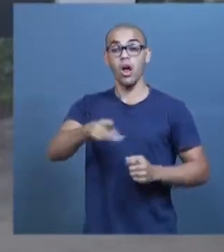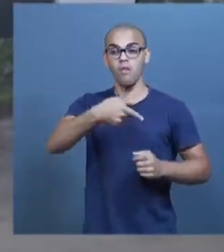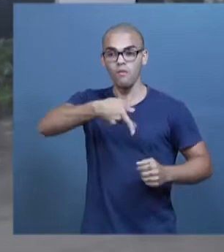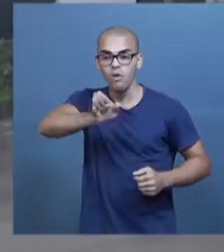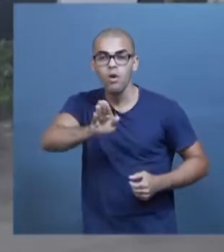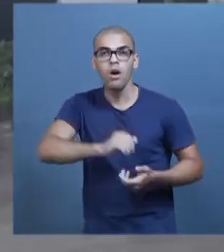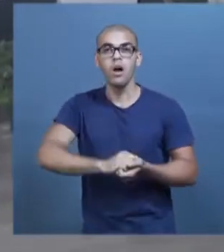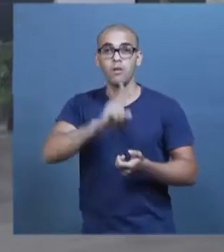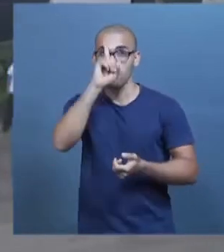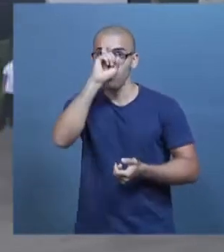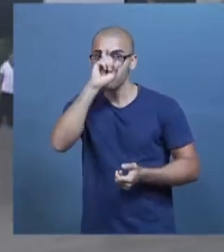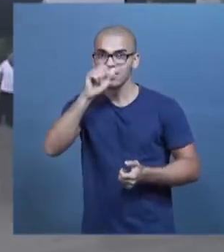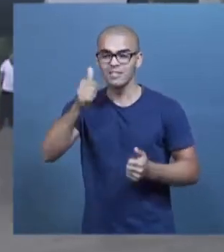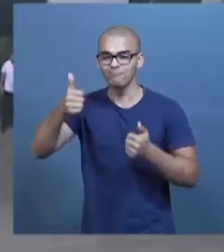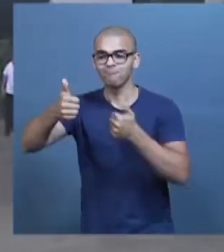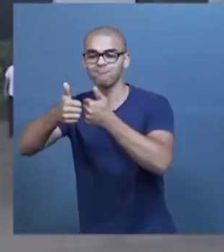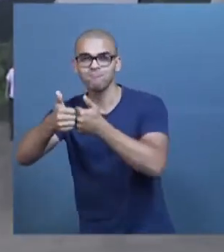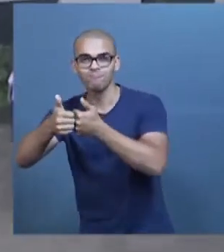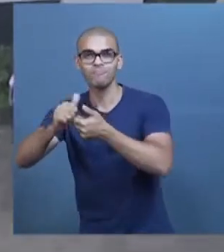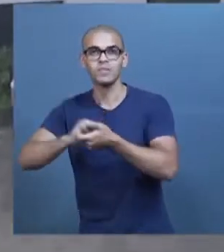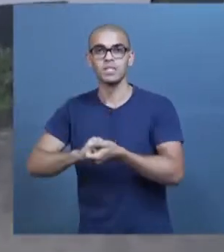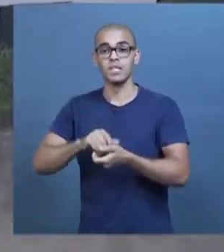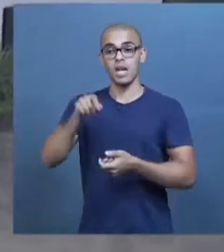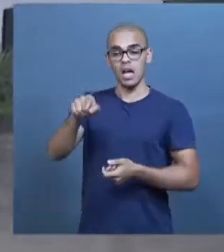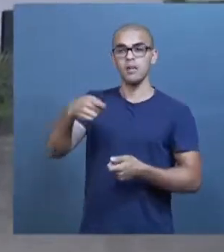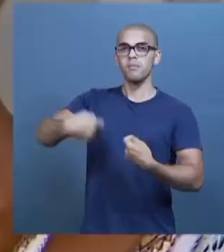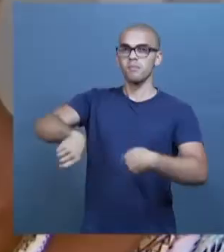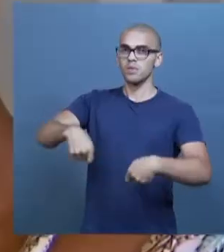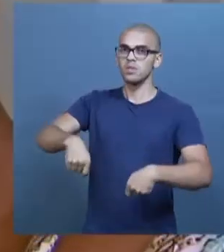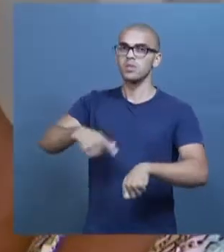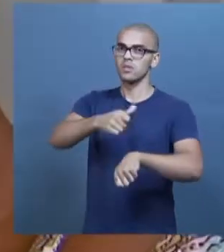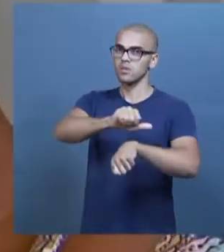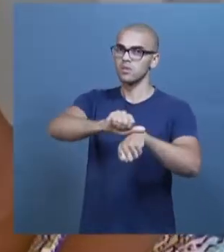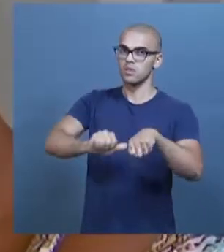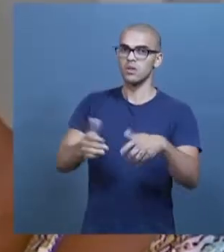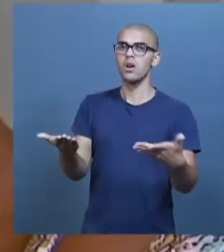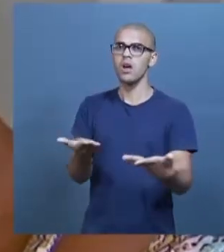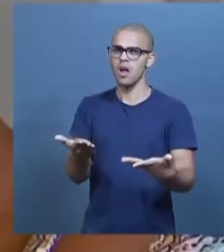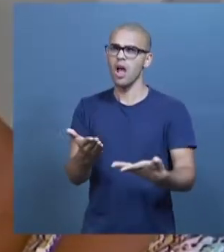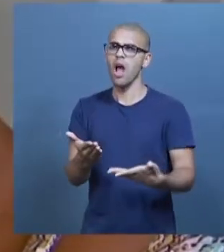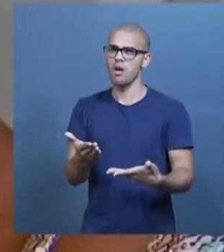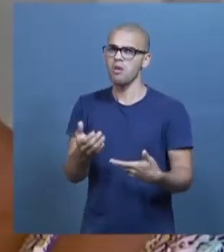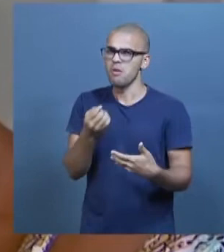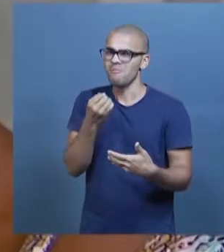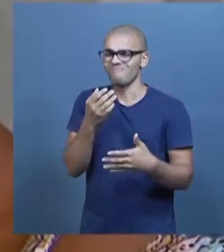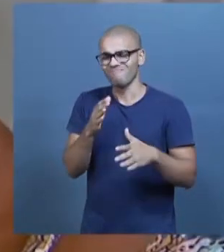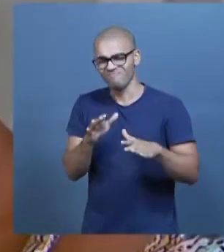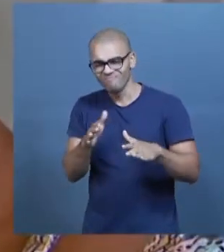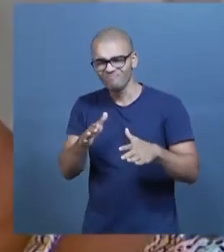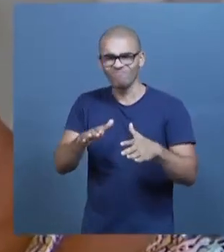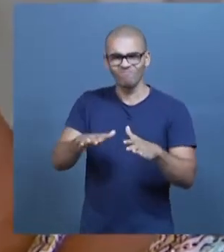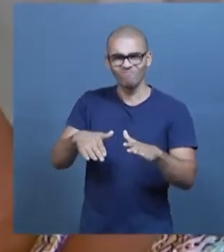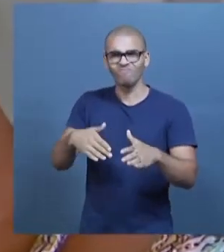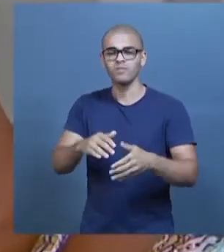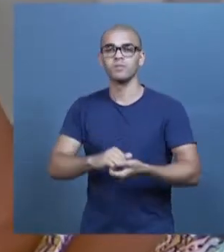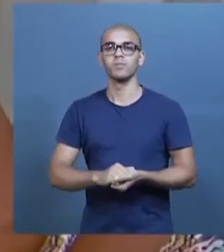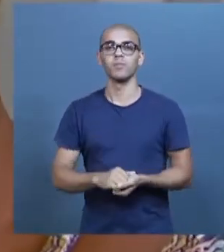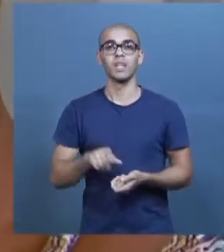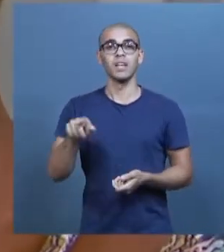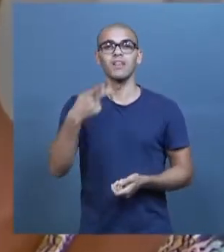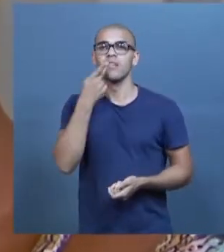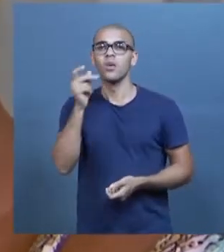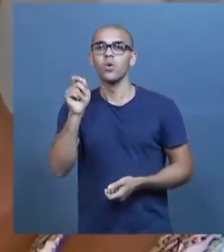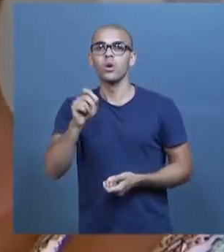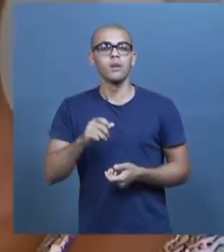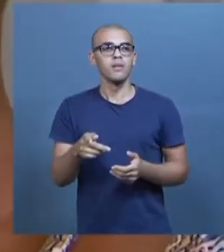da escola. O aluno passou por cirurgia e está estável. Ele fala que ele viu uma cena de